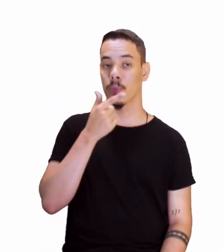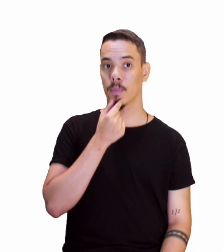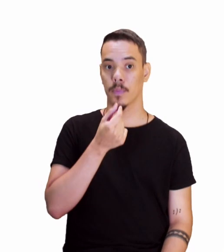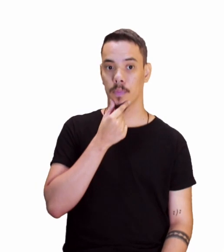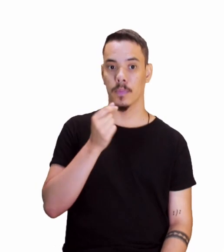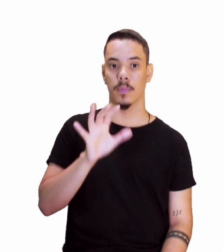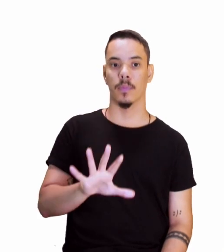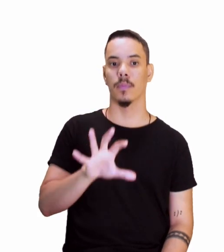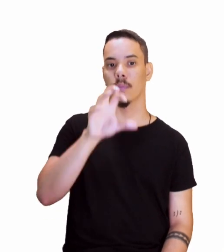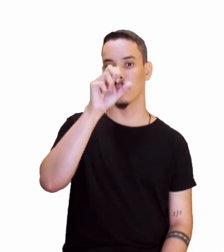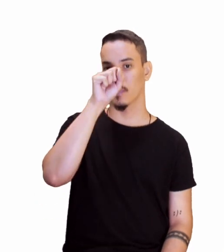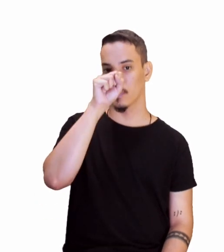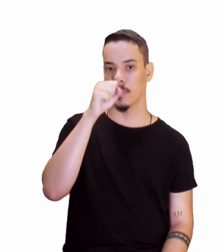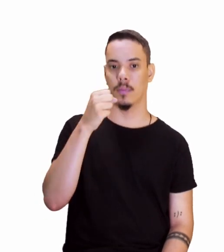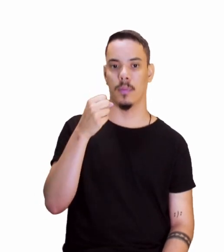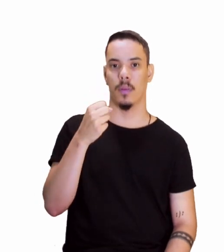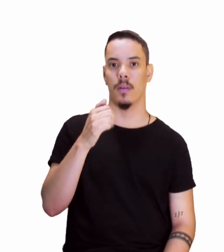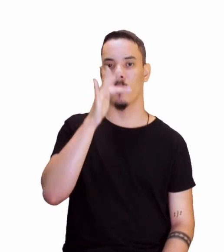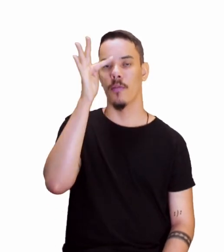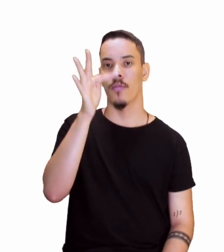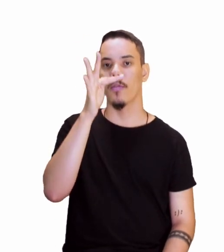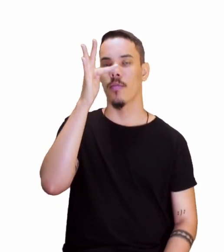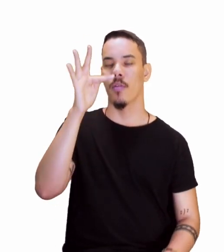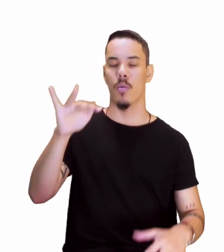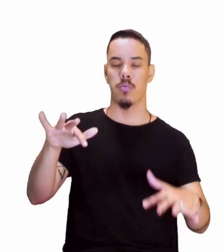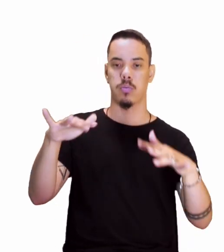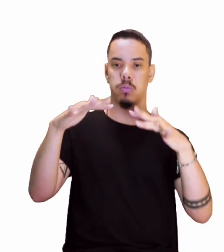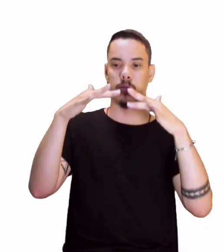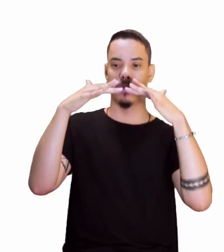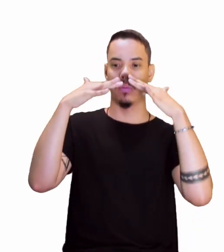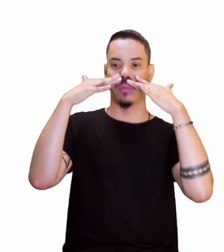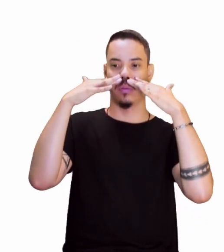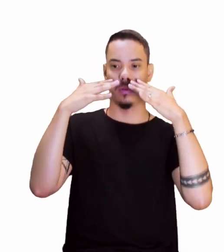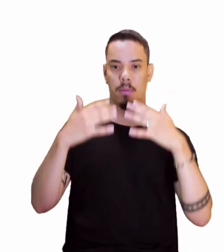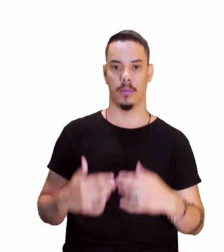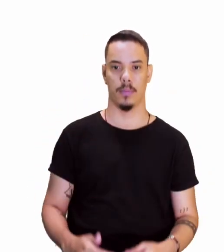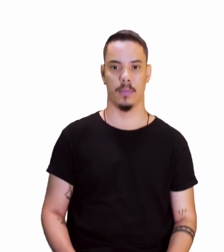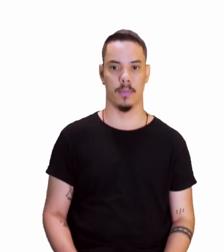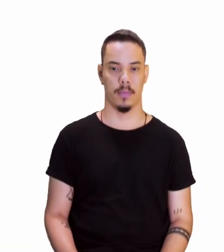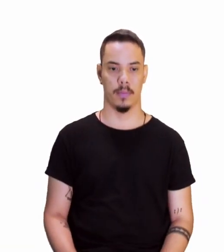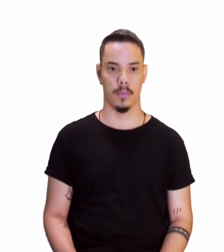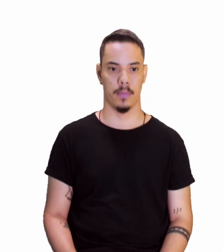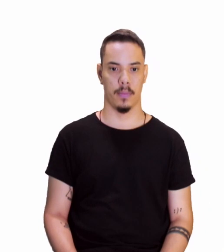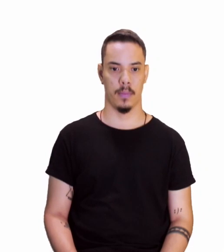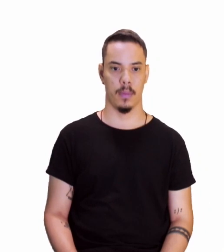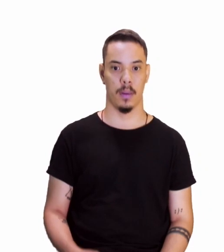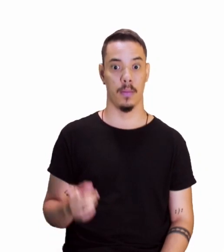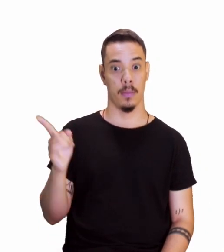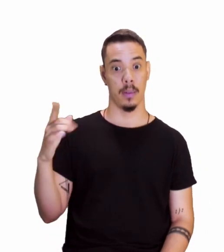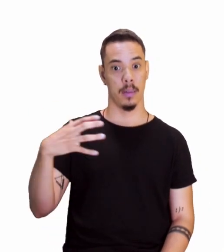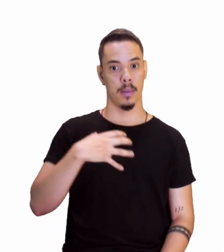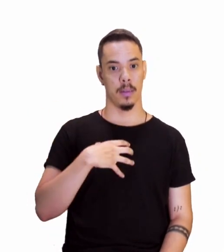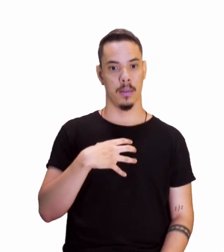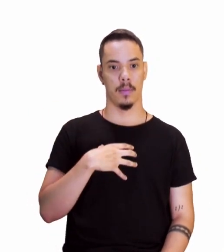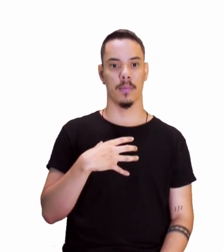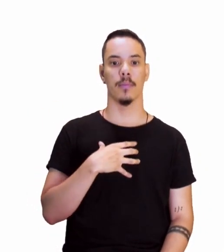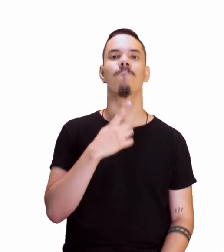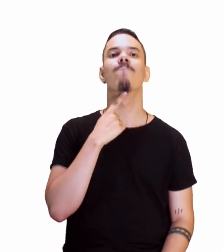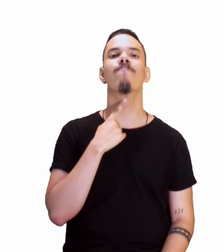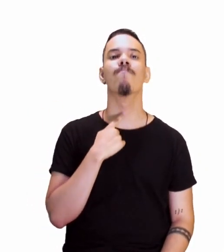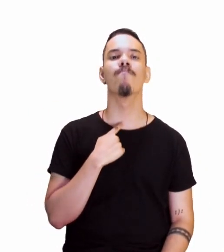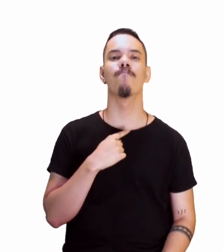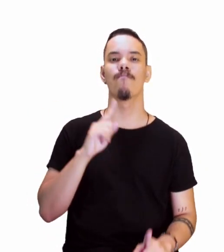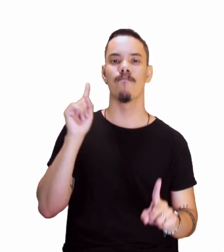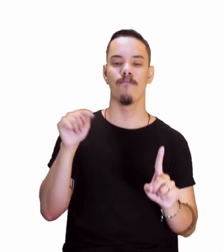Calisto inalou o aroma, tá bom? Vamos ver o aspirar no sentido de desejar,